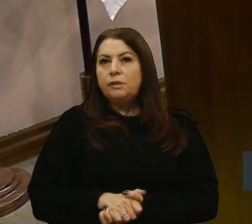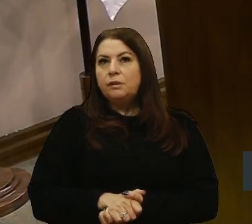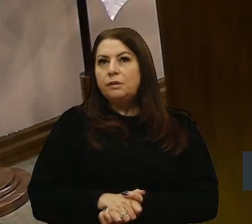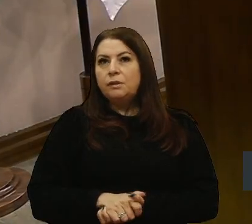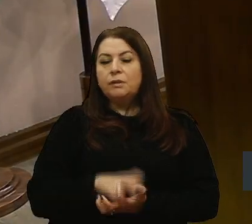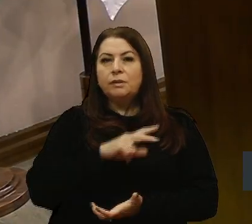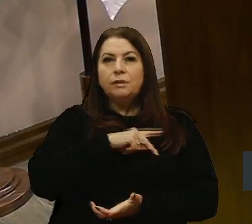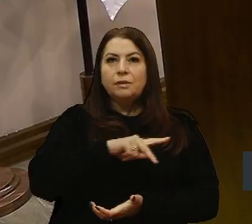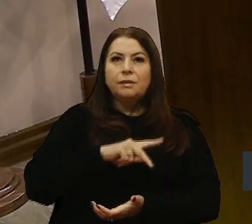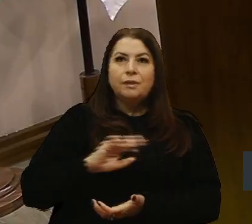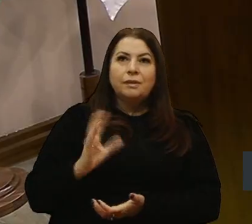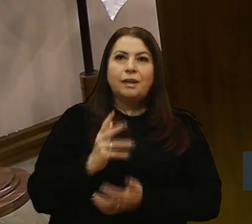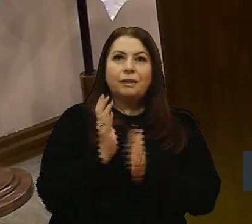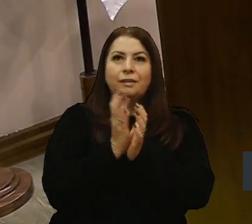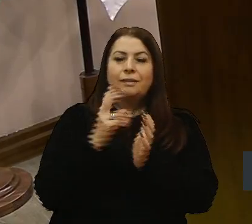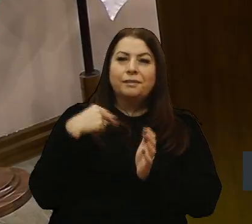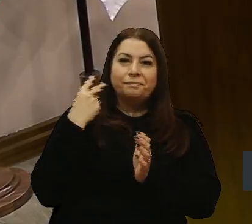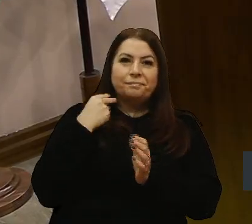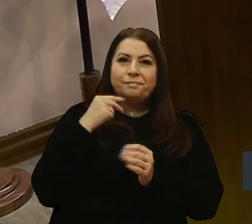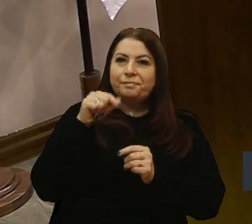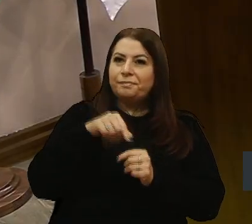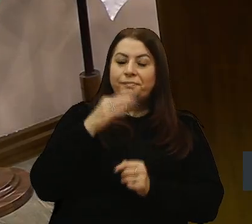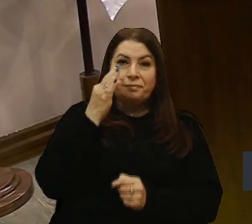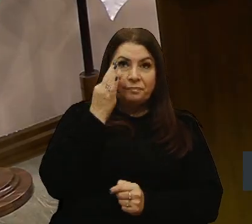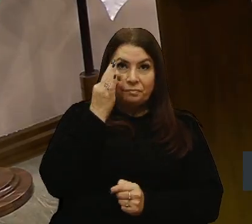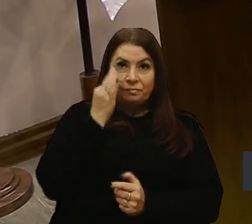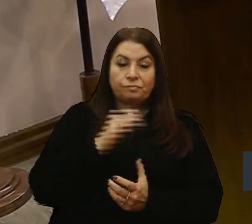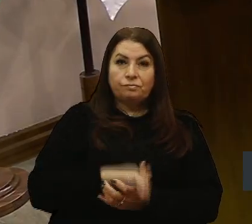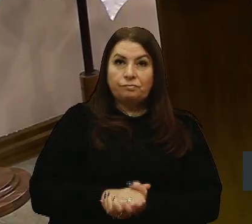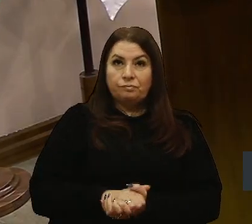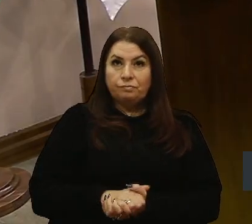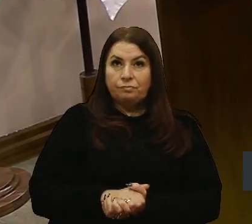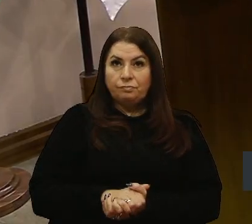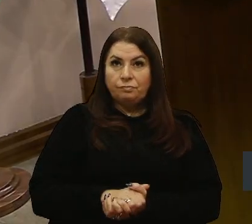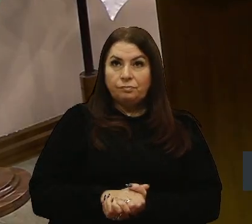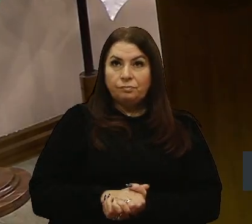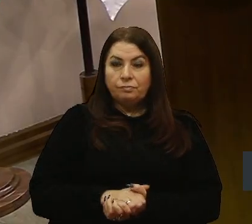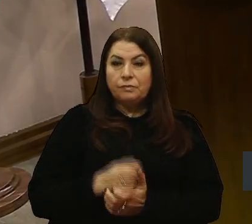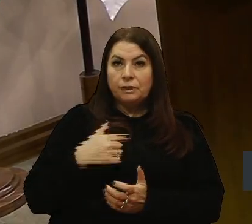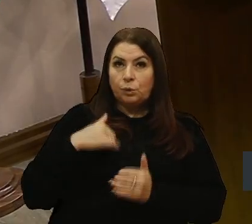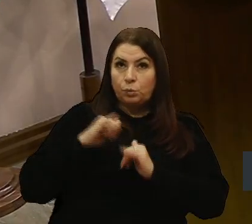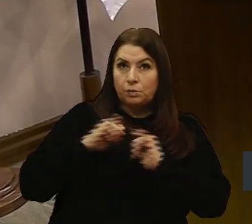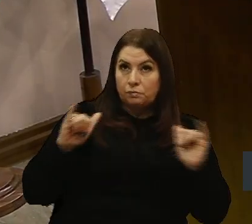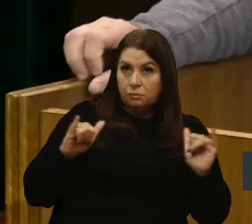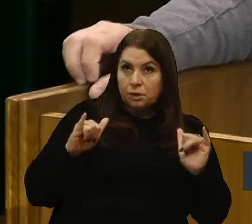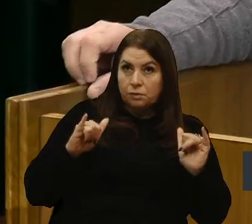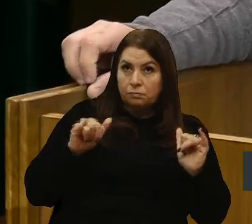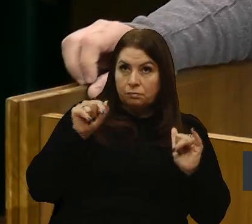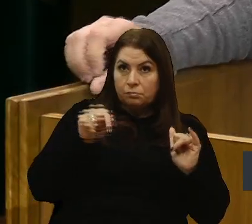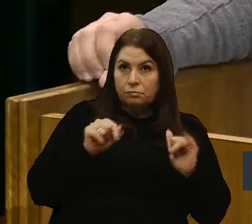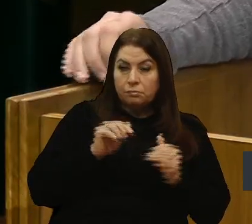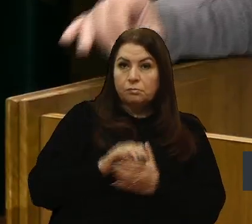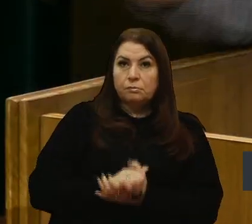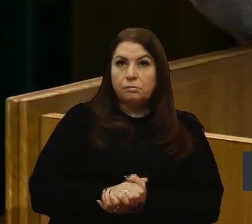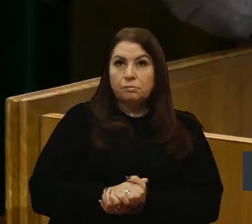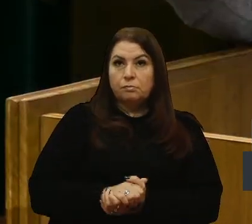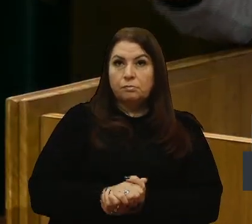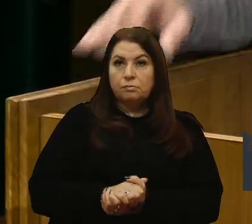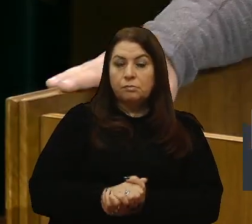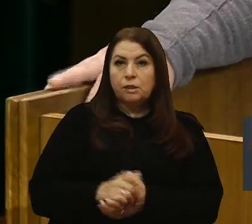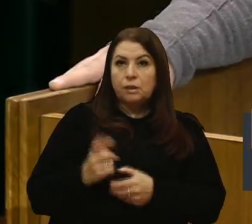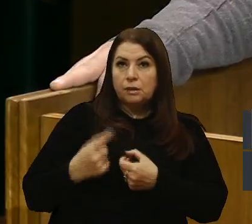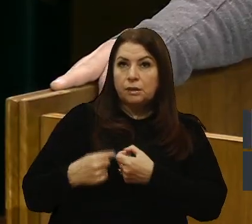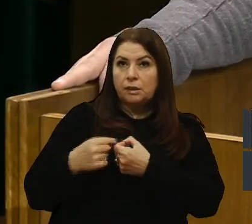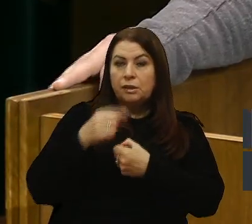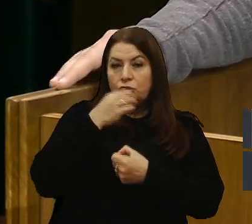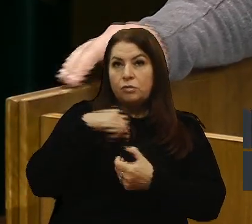Senhor presidente, nobres colegas aqui presentes, eu anuncio aqui que a cidade